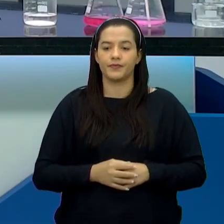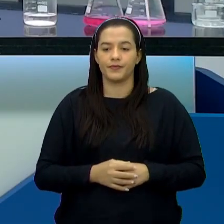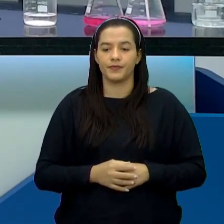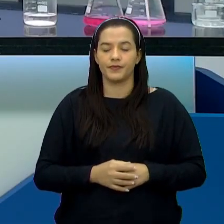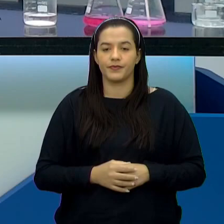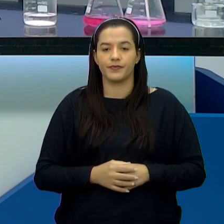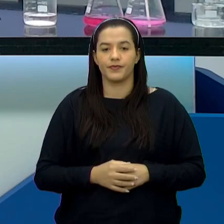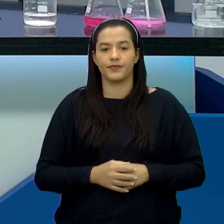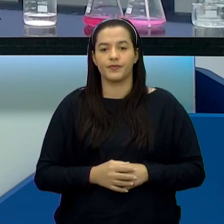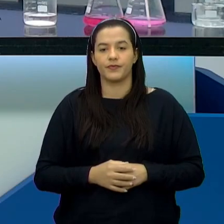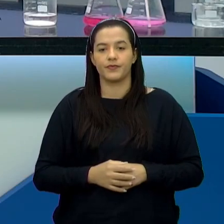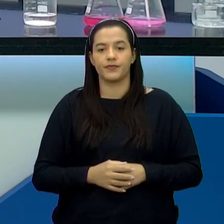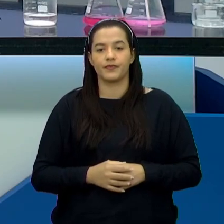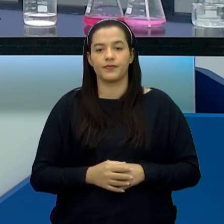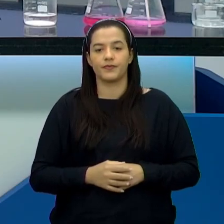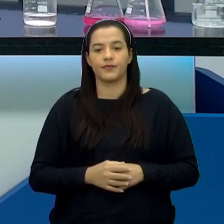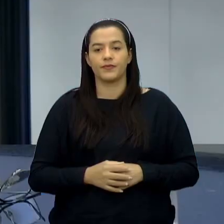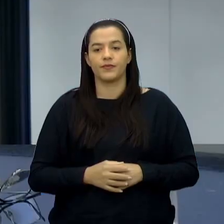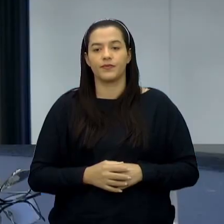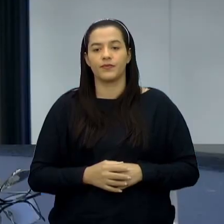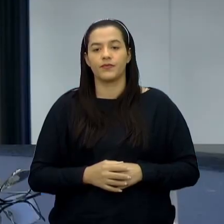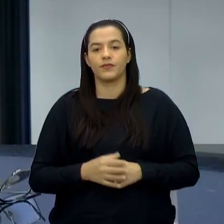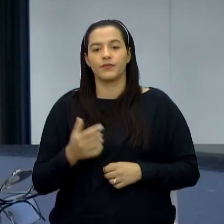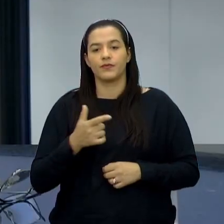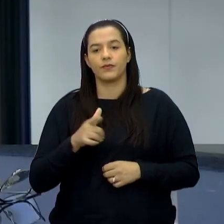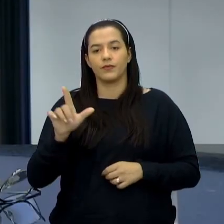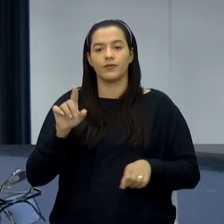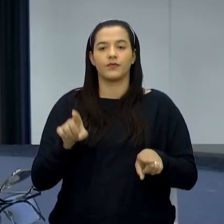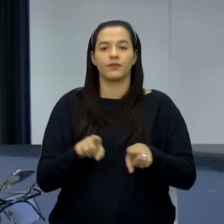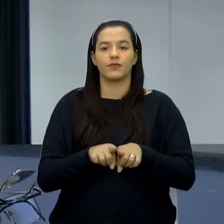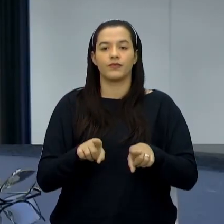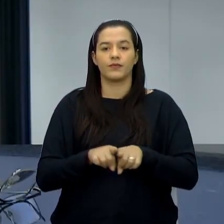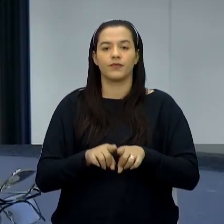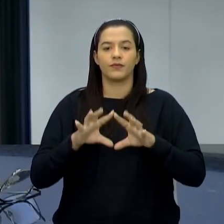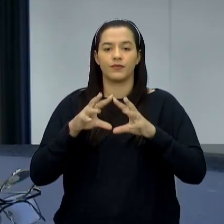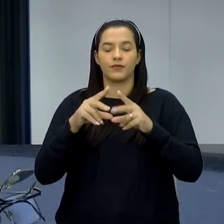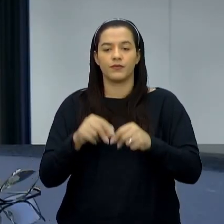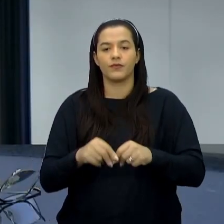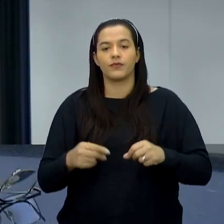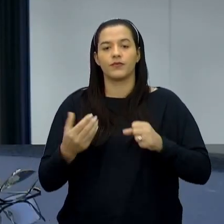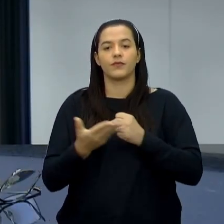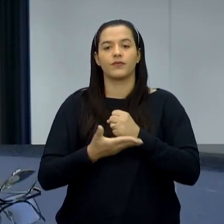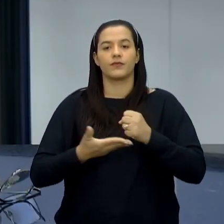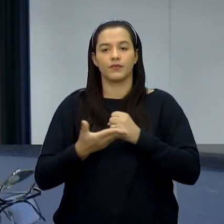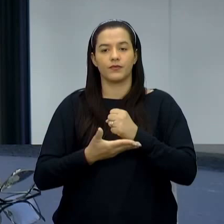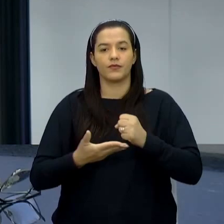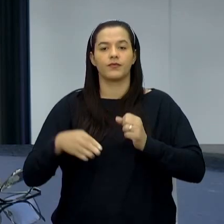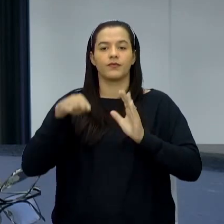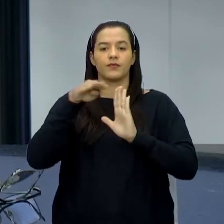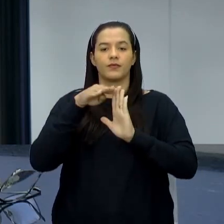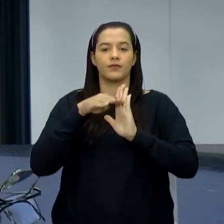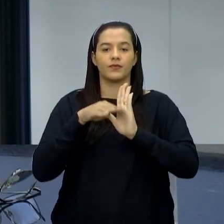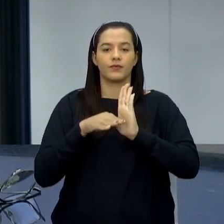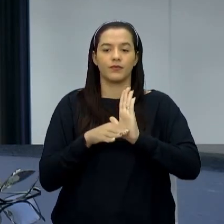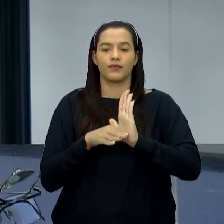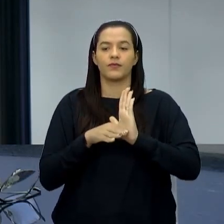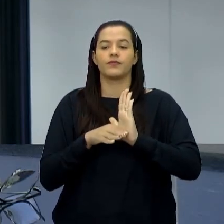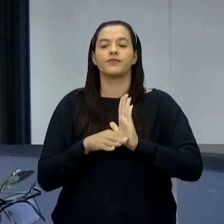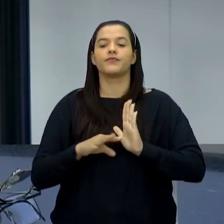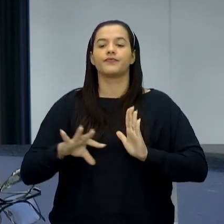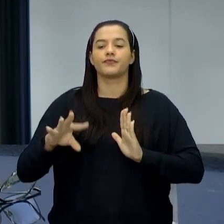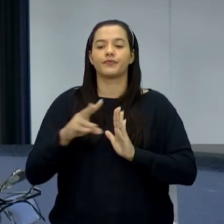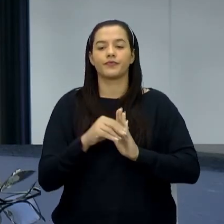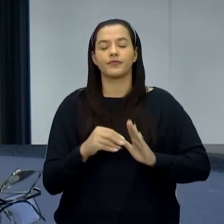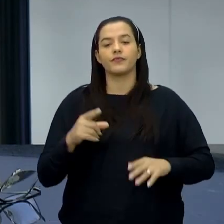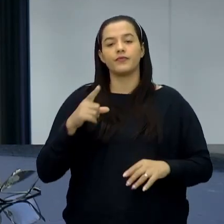Sim, e uma outra coisa também é que está tudo embasado, né, nossa formação de hoje,